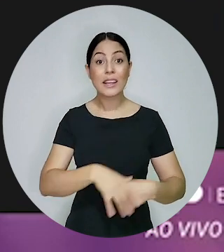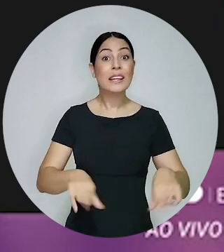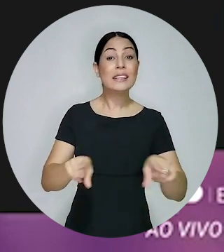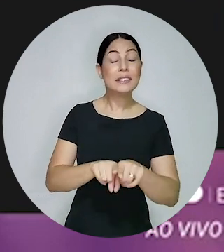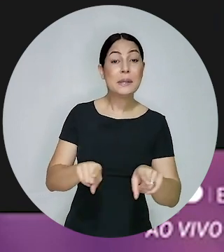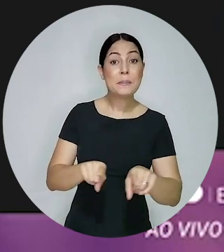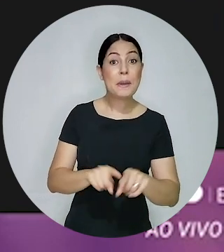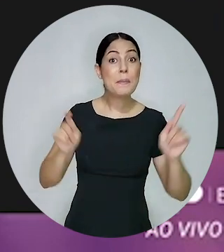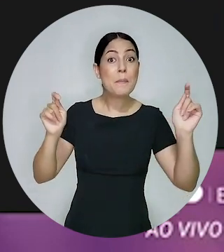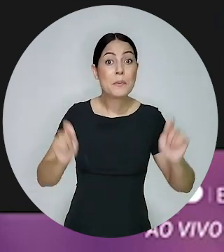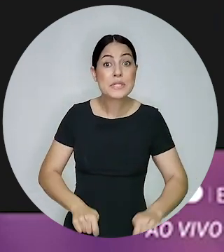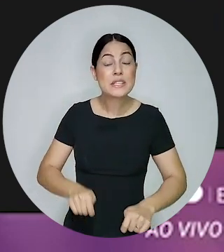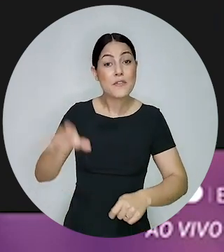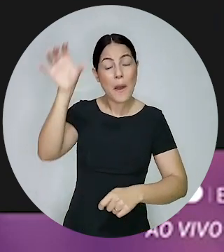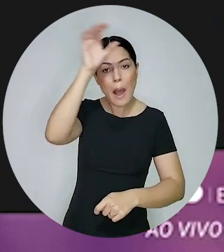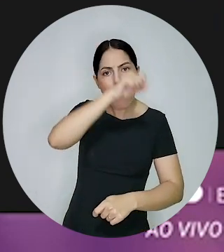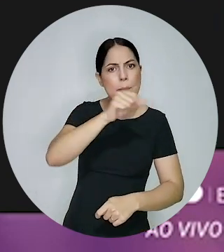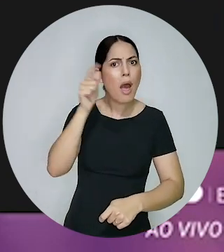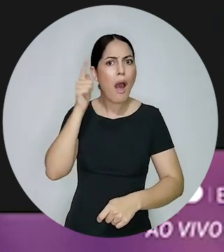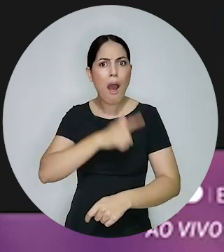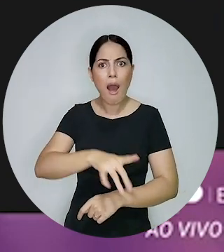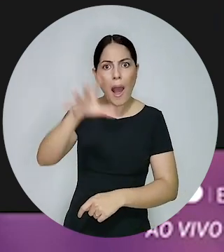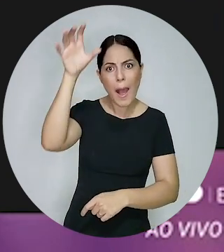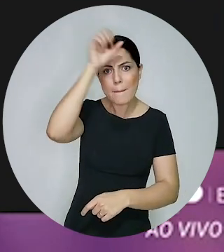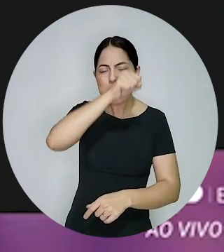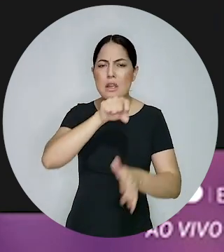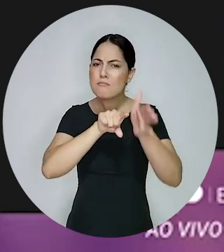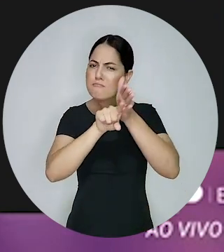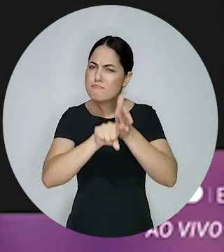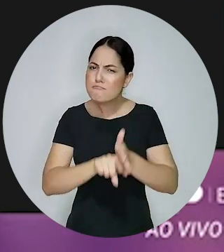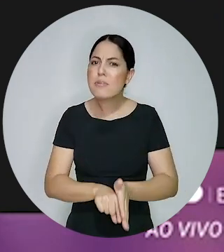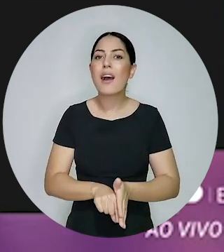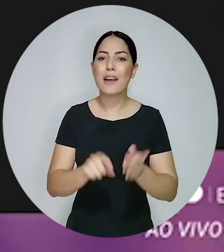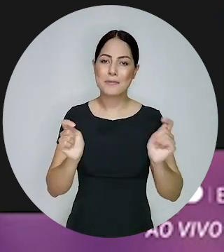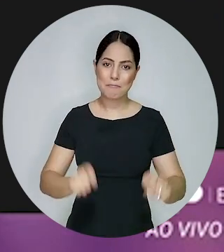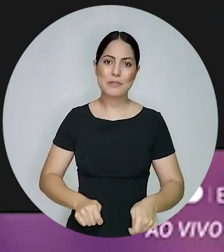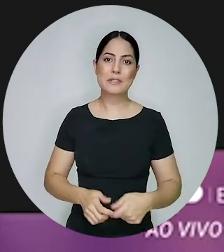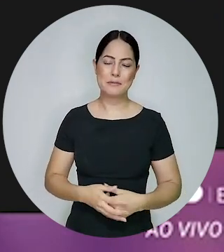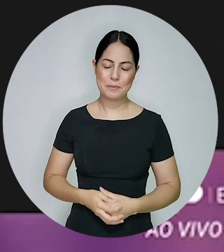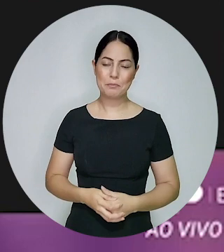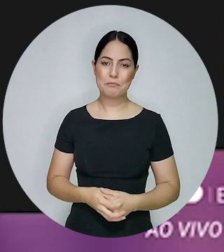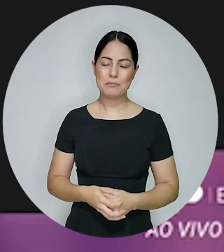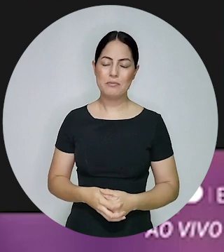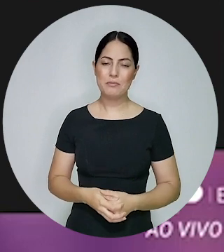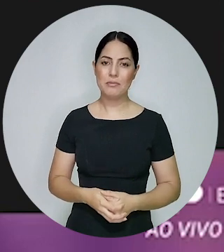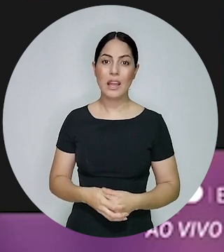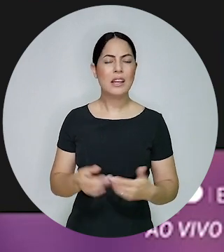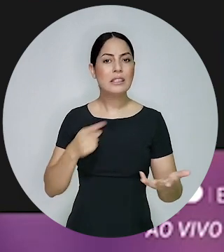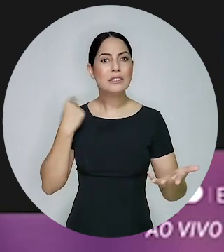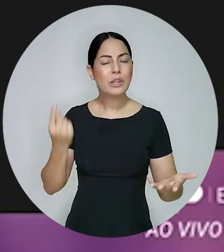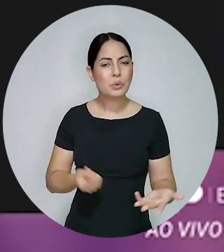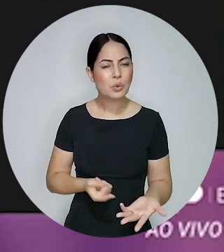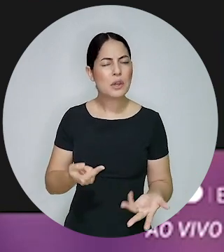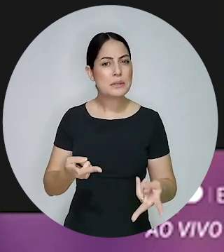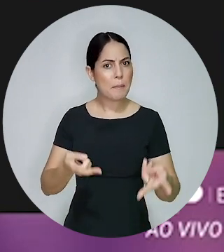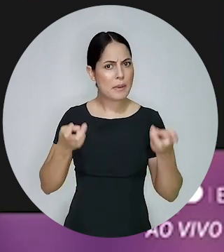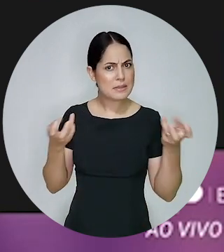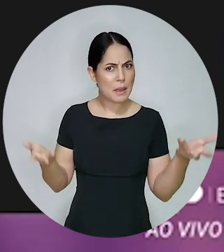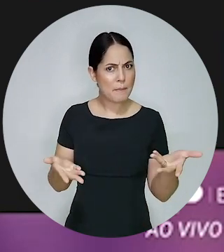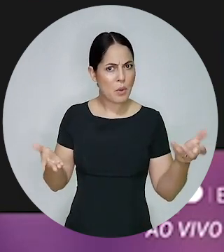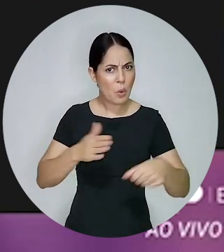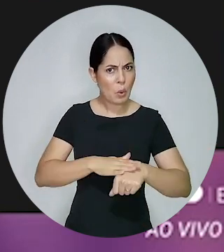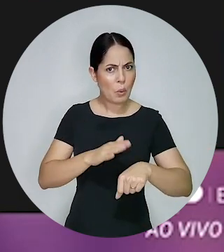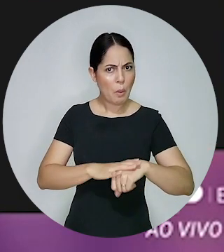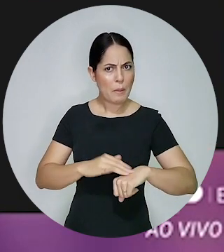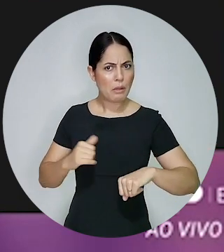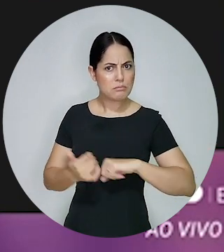sobre os outros, aprender a aprender, né? Se tornar bons pesquisadores e aprendizes autodirigidos. Bom, a gente olha aqui, a